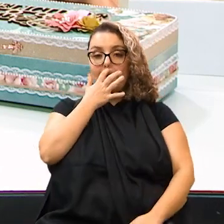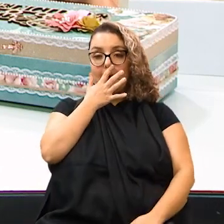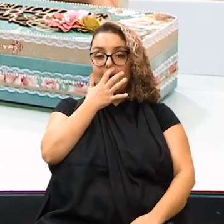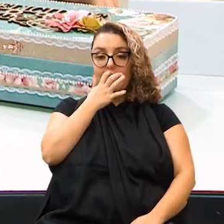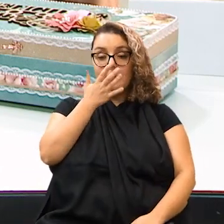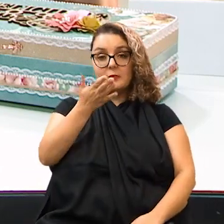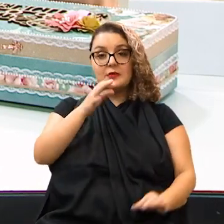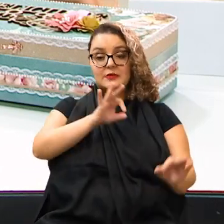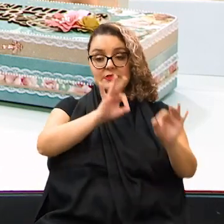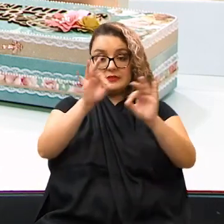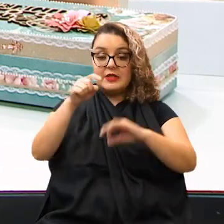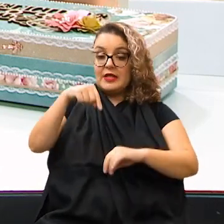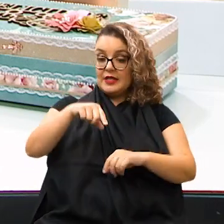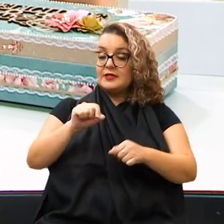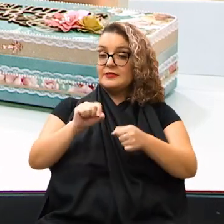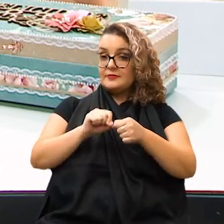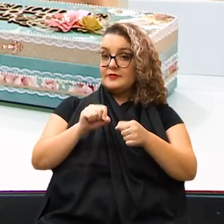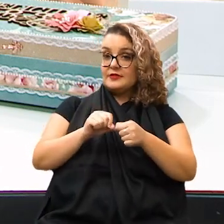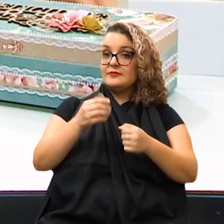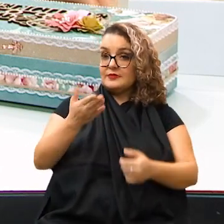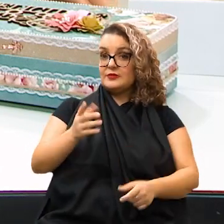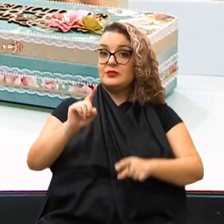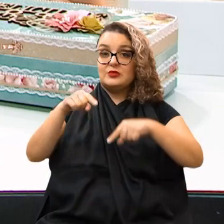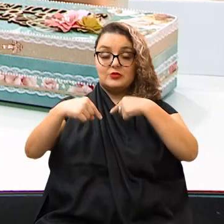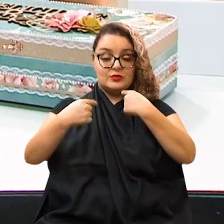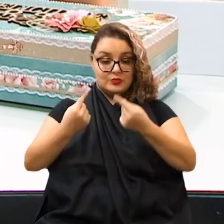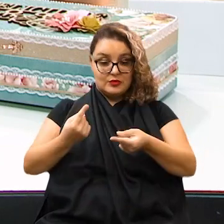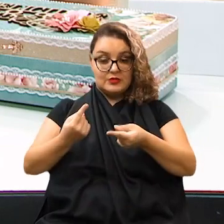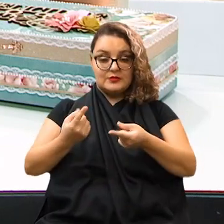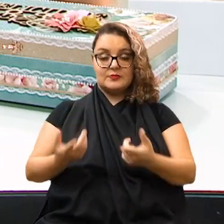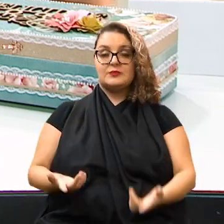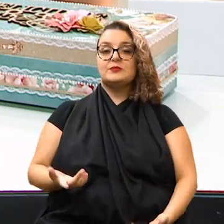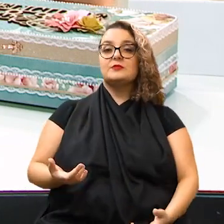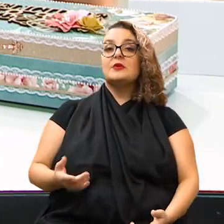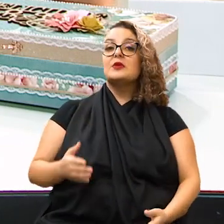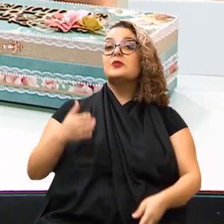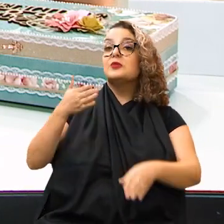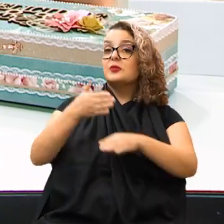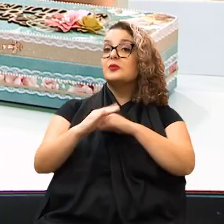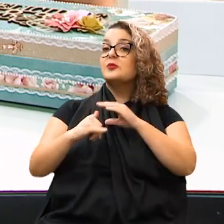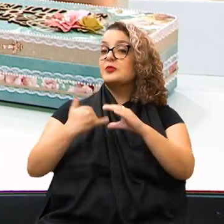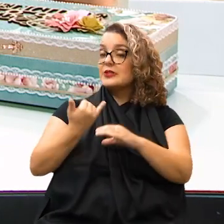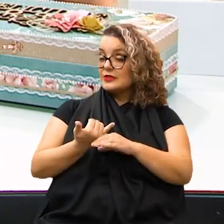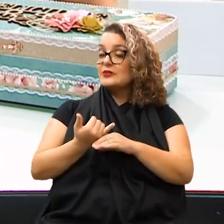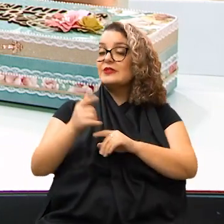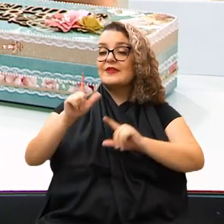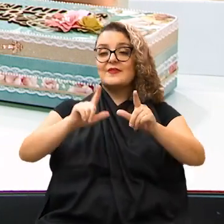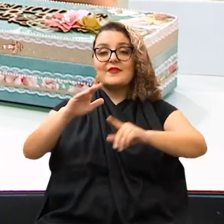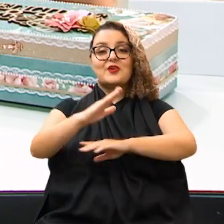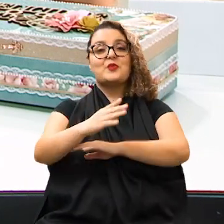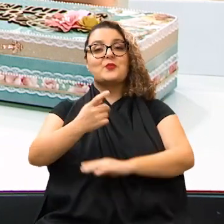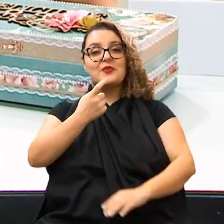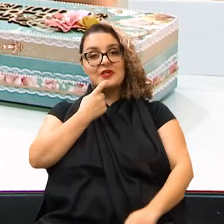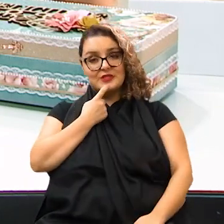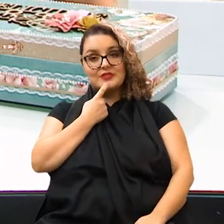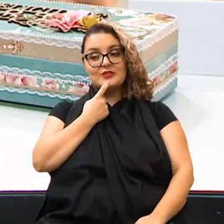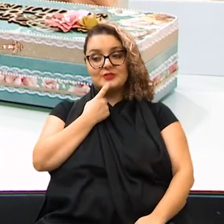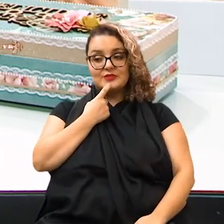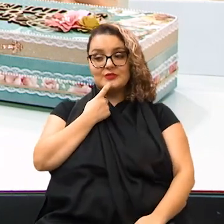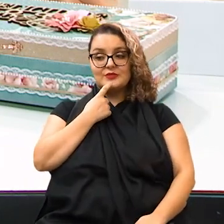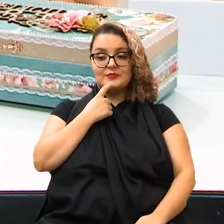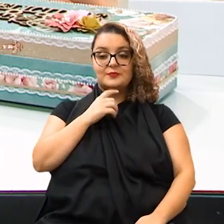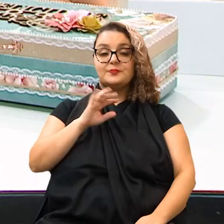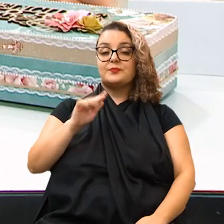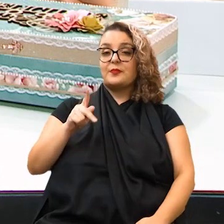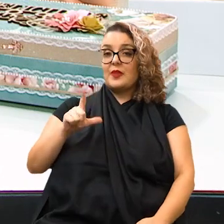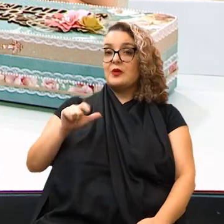você também assistir esse episódio e outros do Faça Você Mesmo, entra no YouTube da TV Câmara Campinas, vai